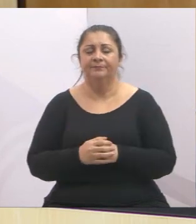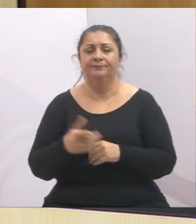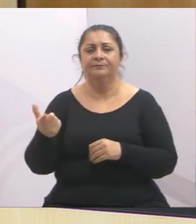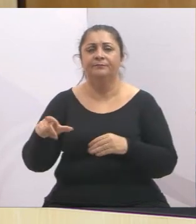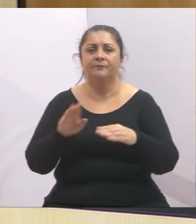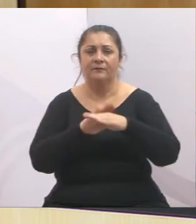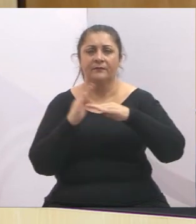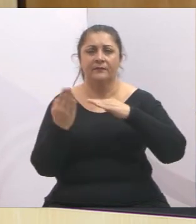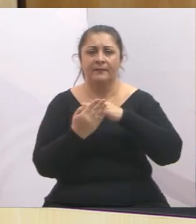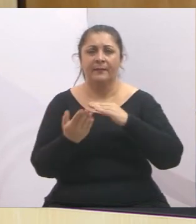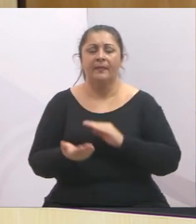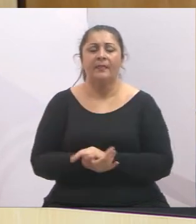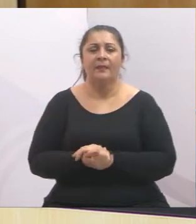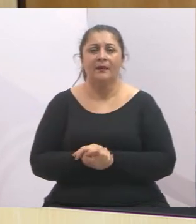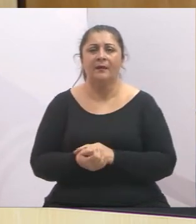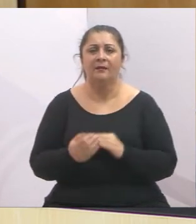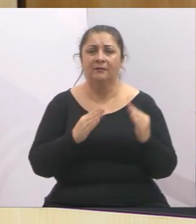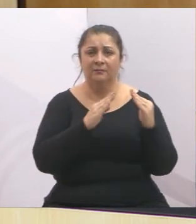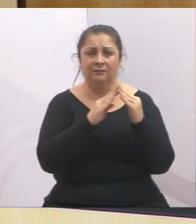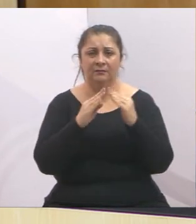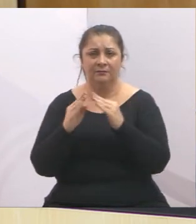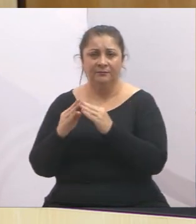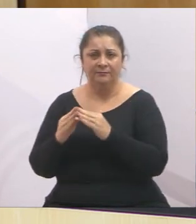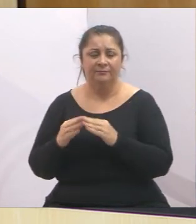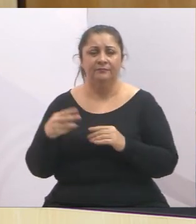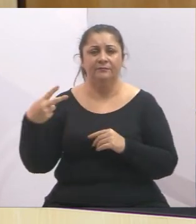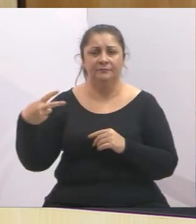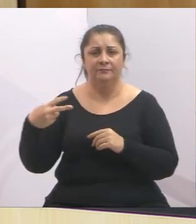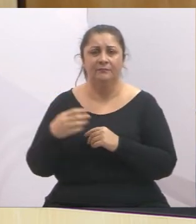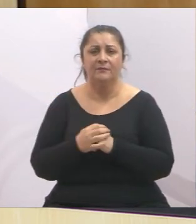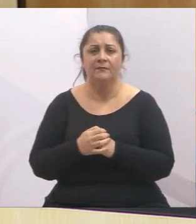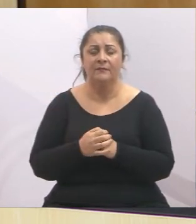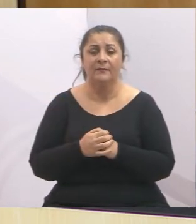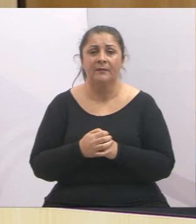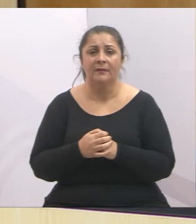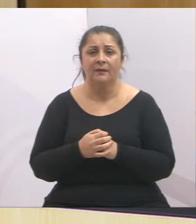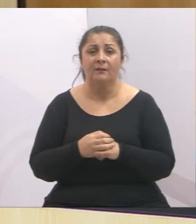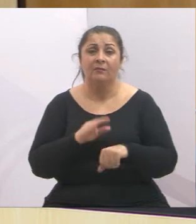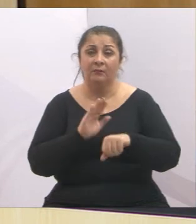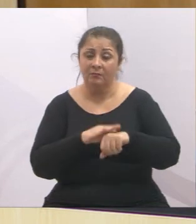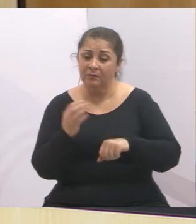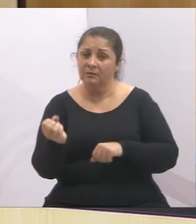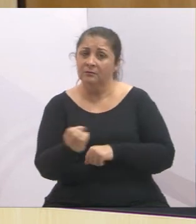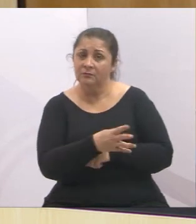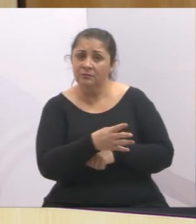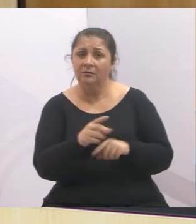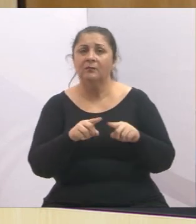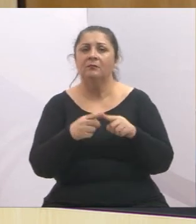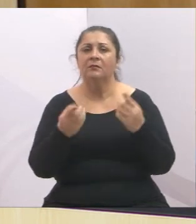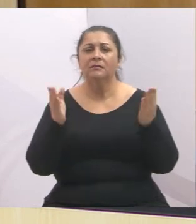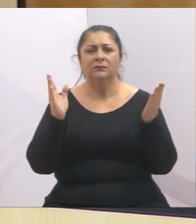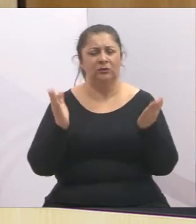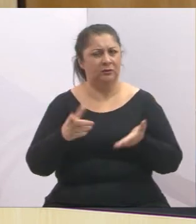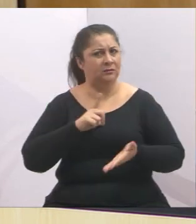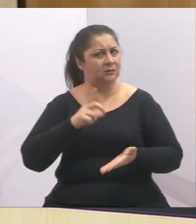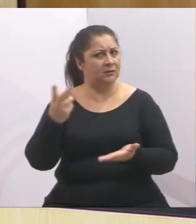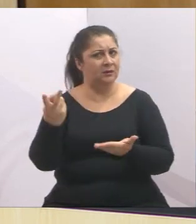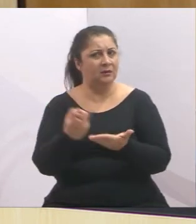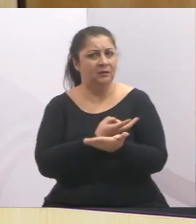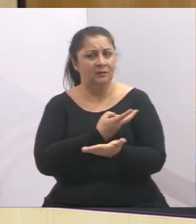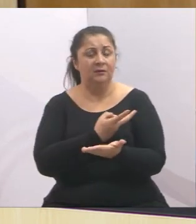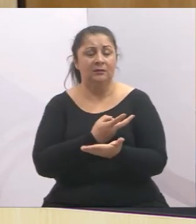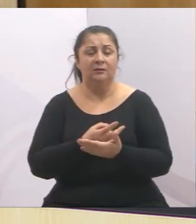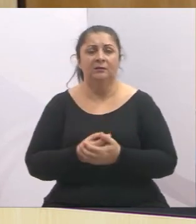Amanhecer. Condomínio Santa Terezinha 1 e Santa Terezinha 2, os mais novos, porém apresentam um equívoco grave e falta